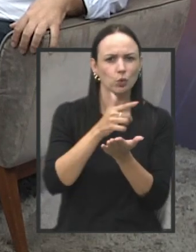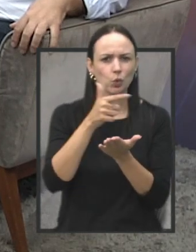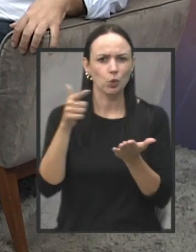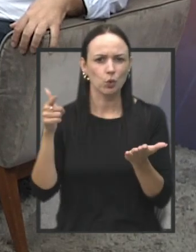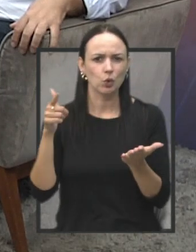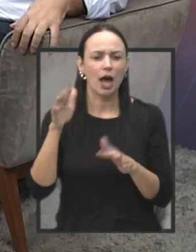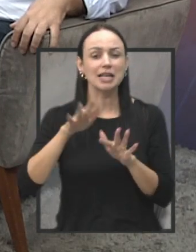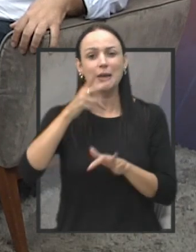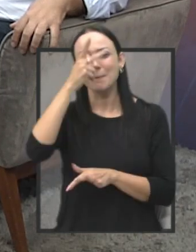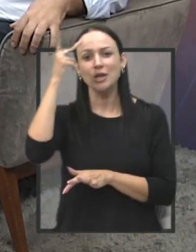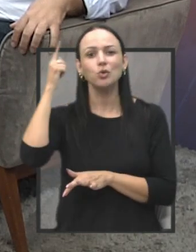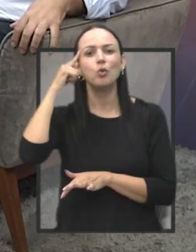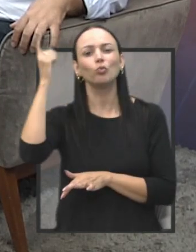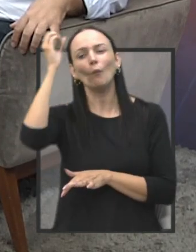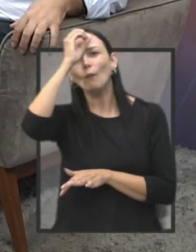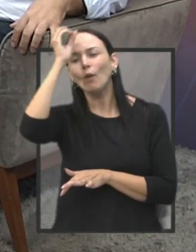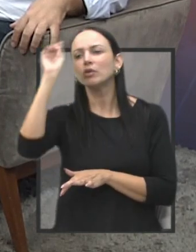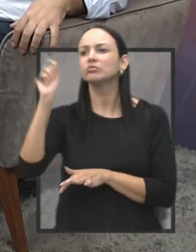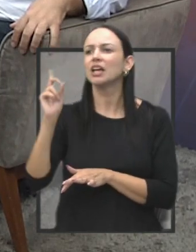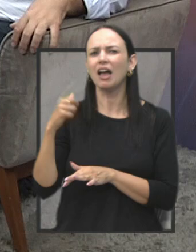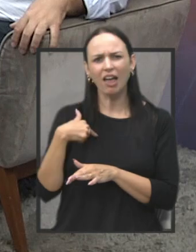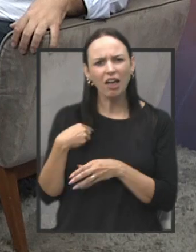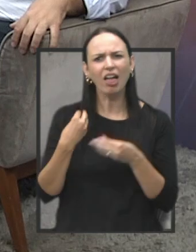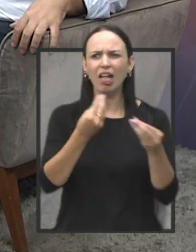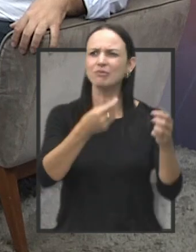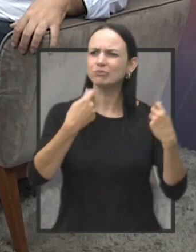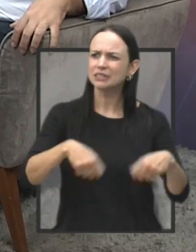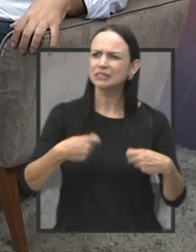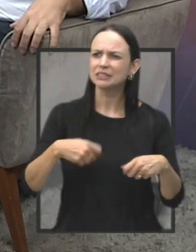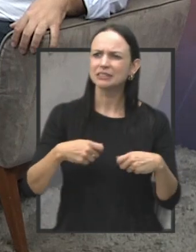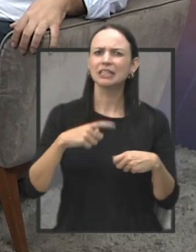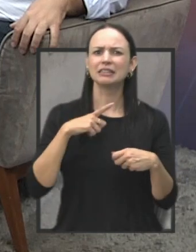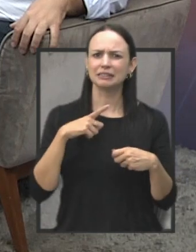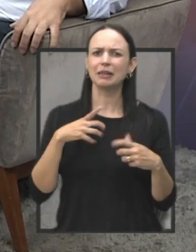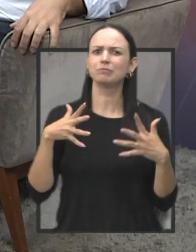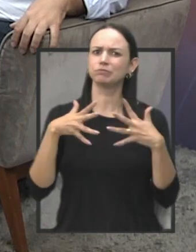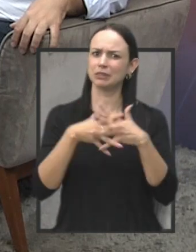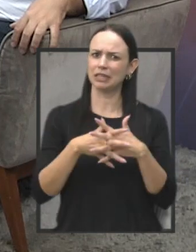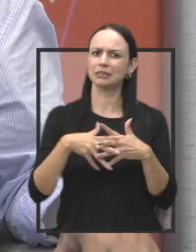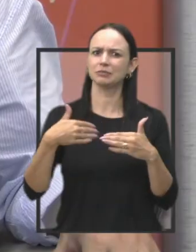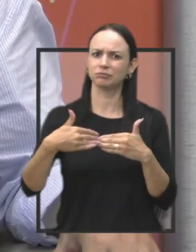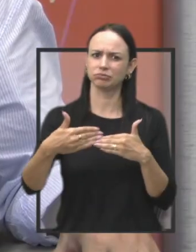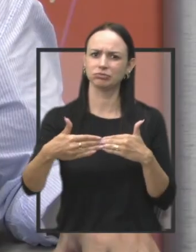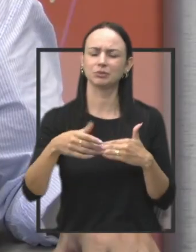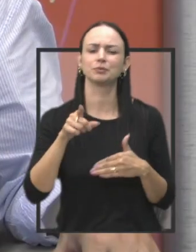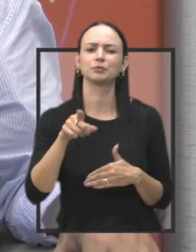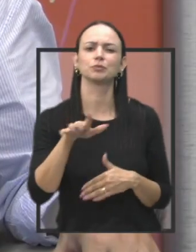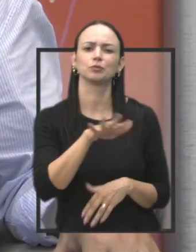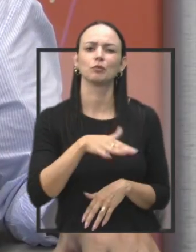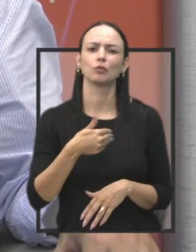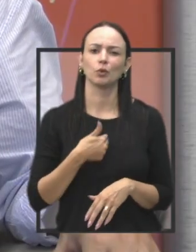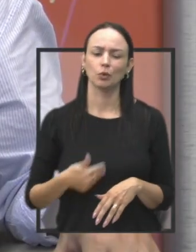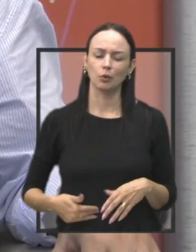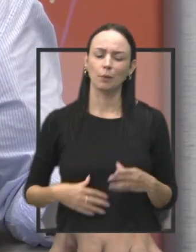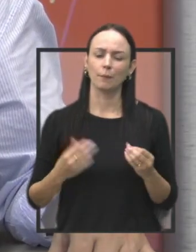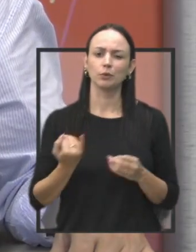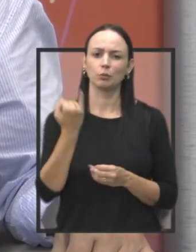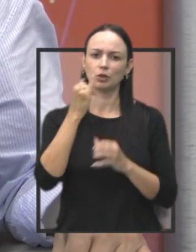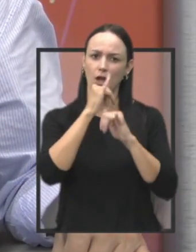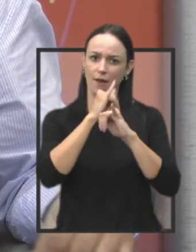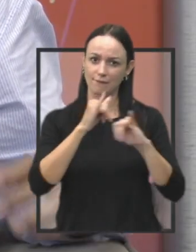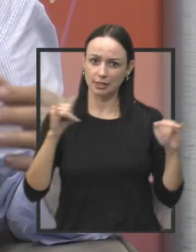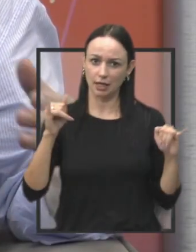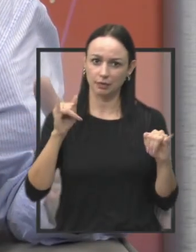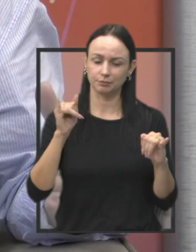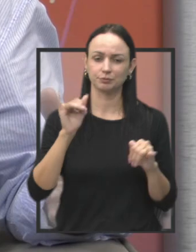entregar e depois tem várias complicações no dia a dia aí, né? Exatamente. Isso é uma prestação de serviço, uma utilidade pública muito importante. Todos